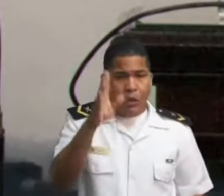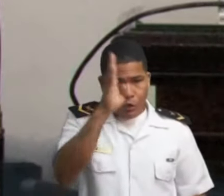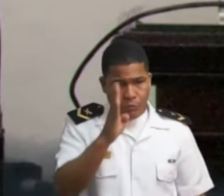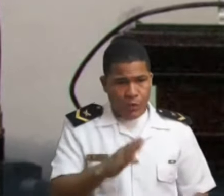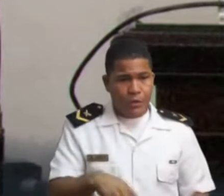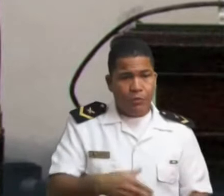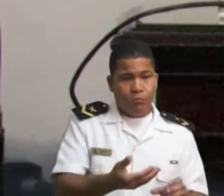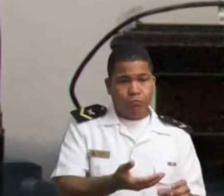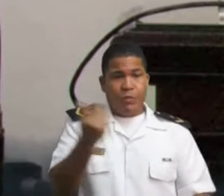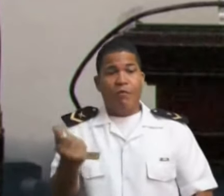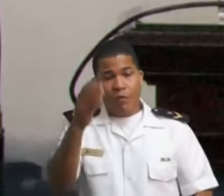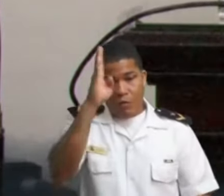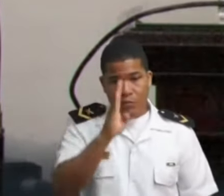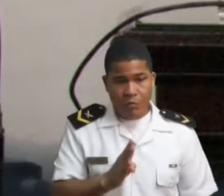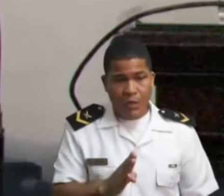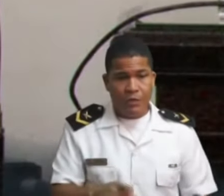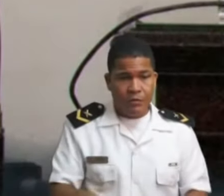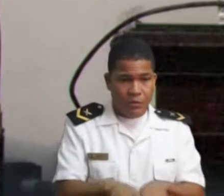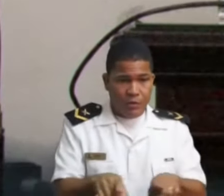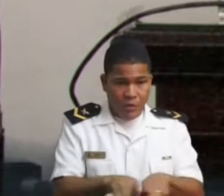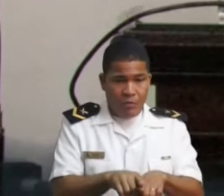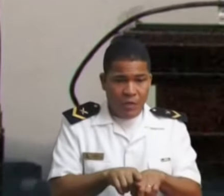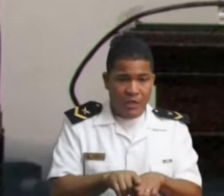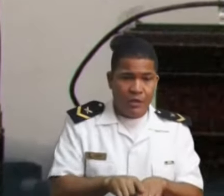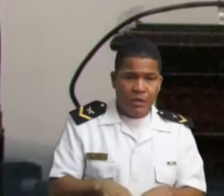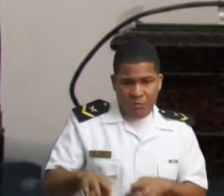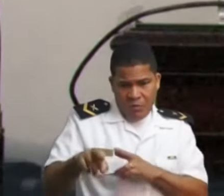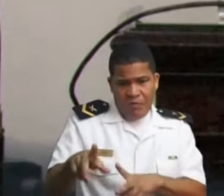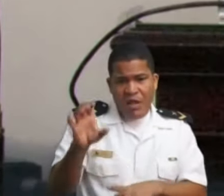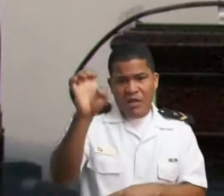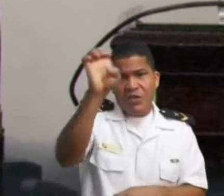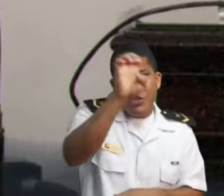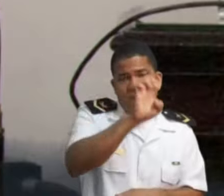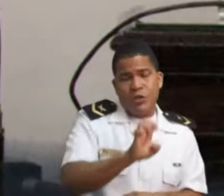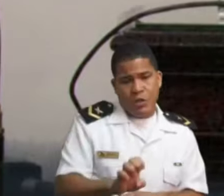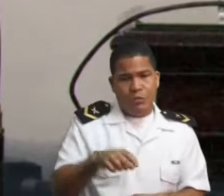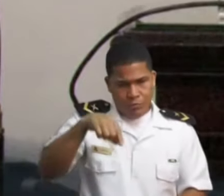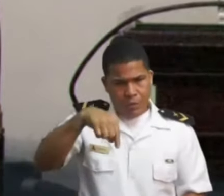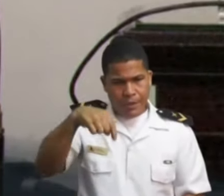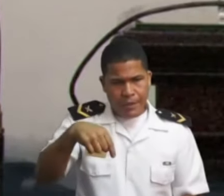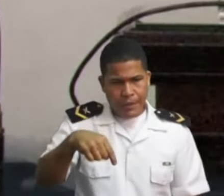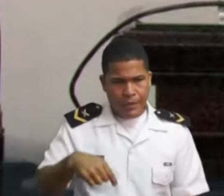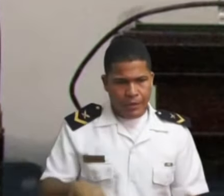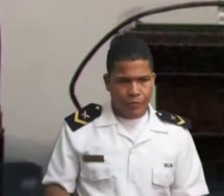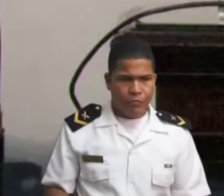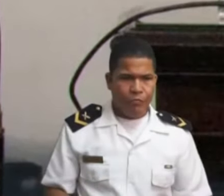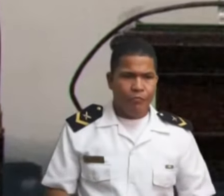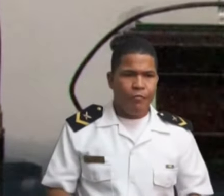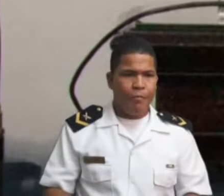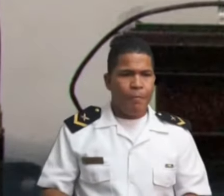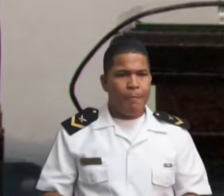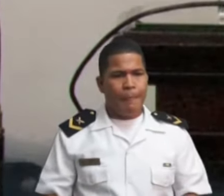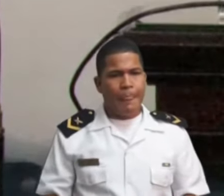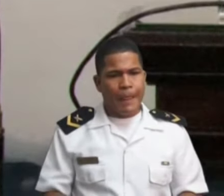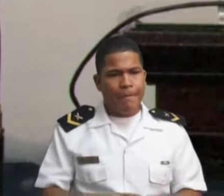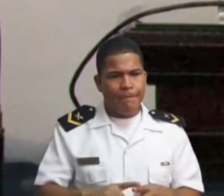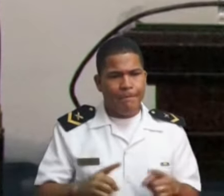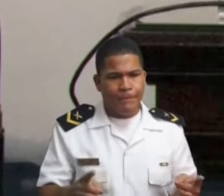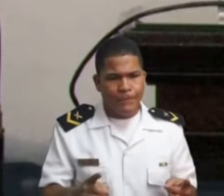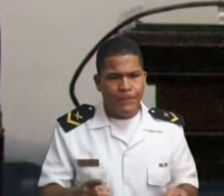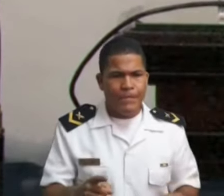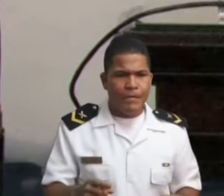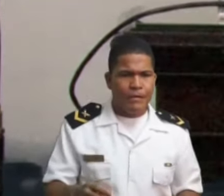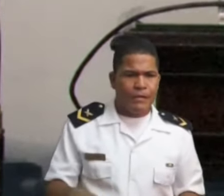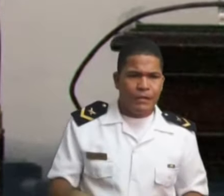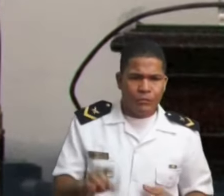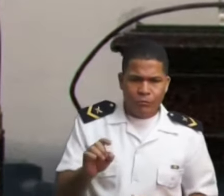distintas relações com os diferentes Estados signatários. Mas não é apenas por seu conhecimento técnico,